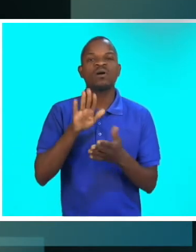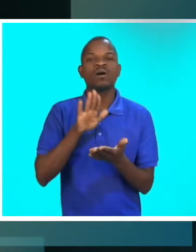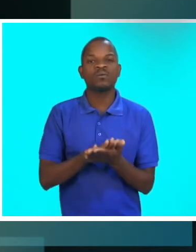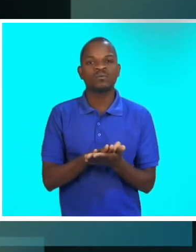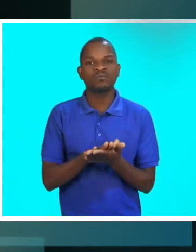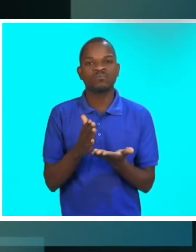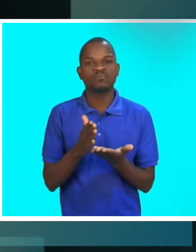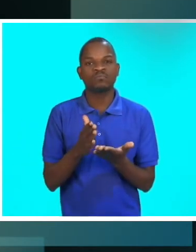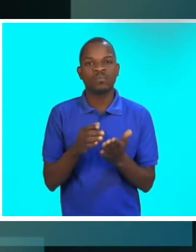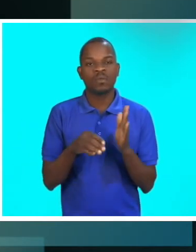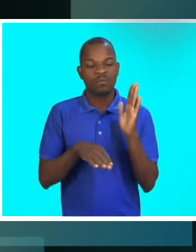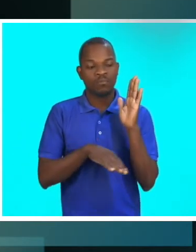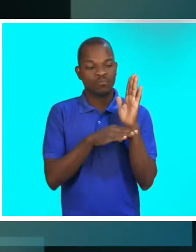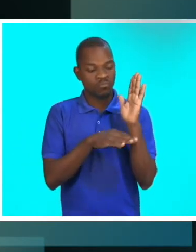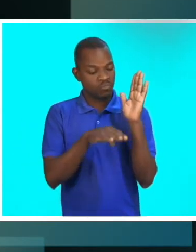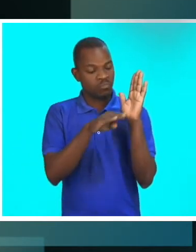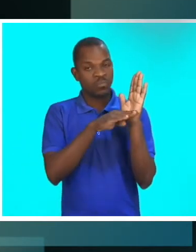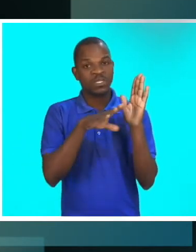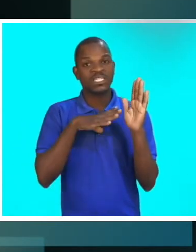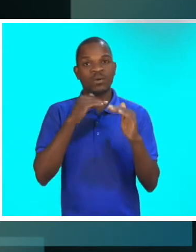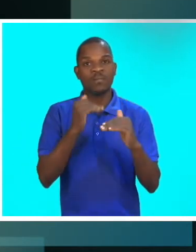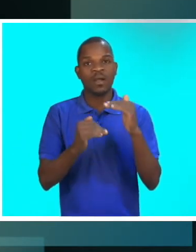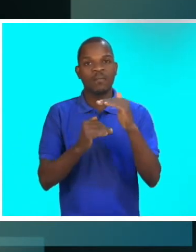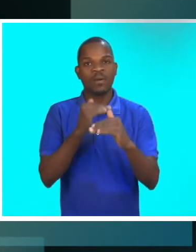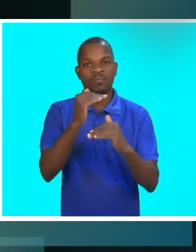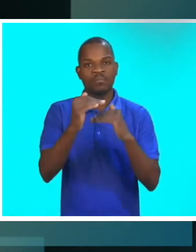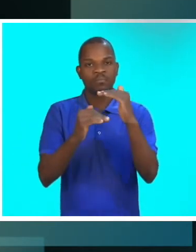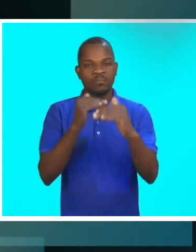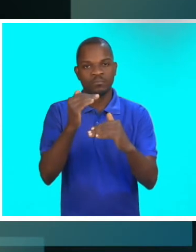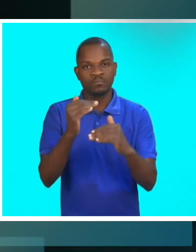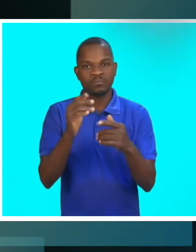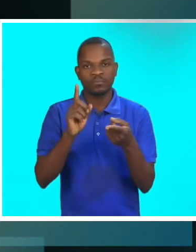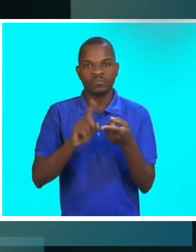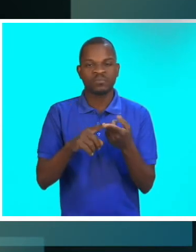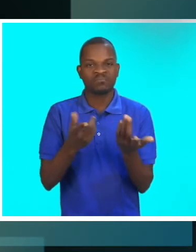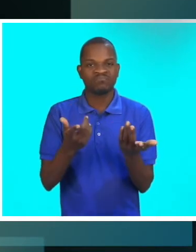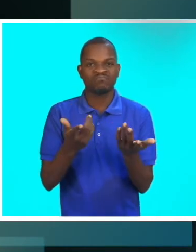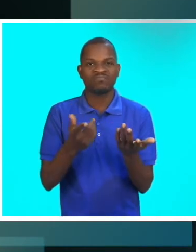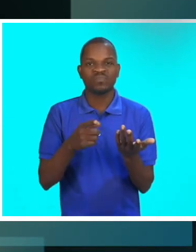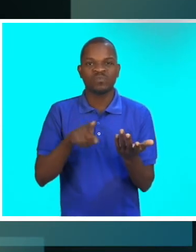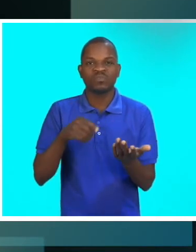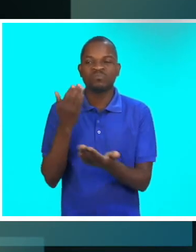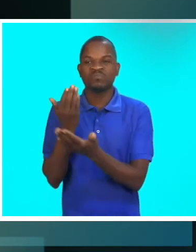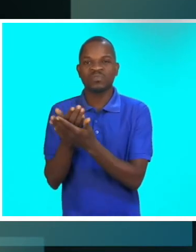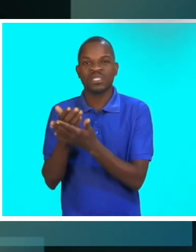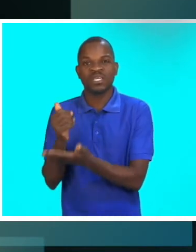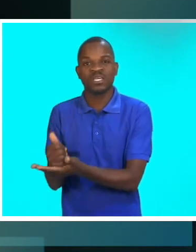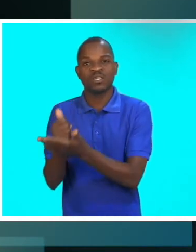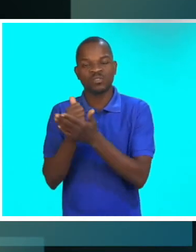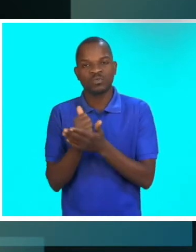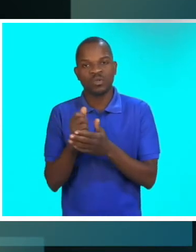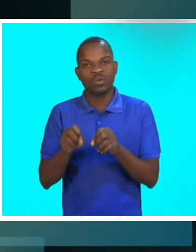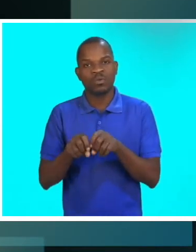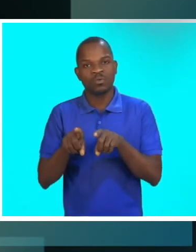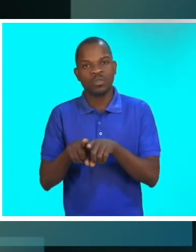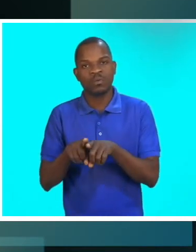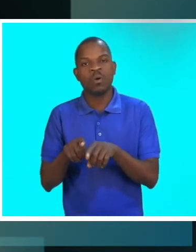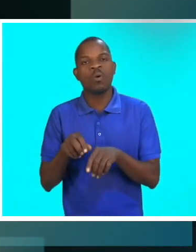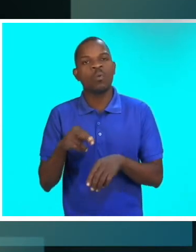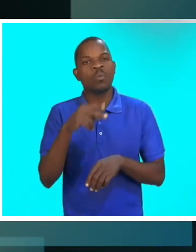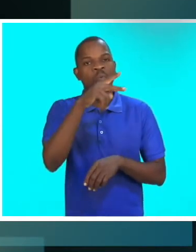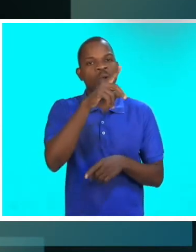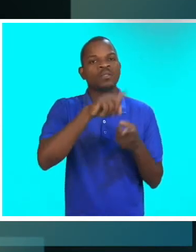no andar onde há as escadas. Temos que pedir ajuda aos colegas